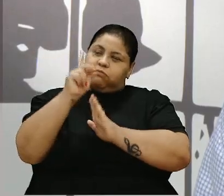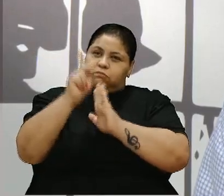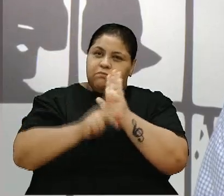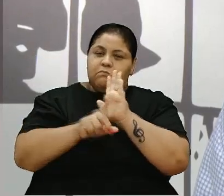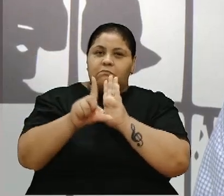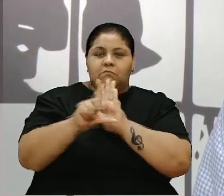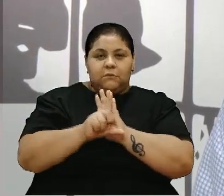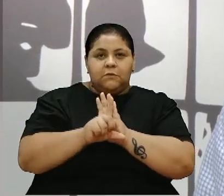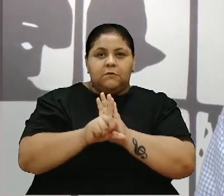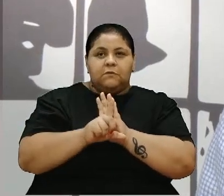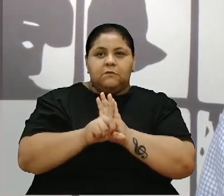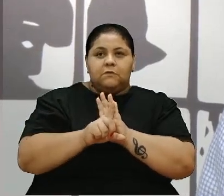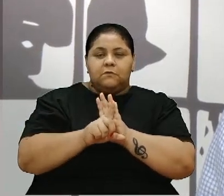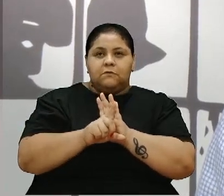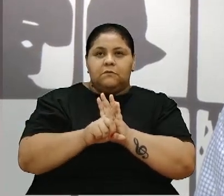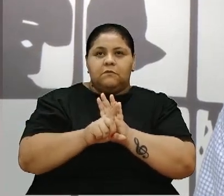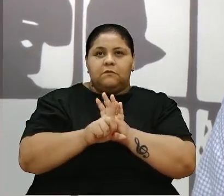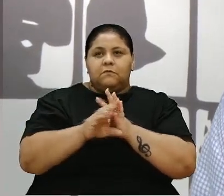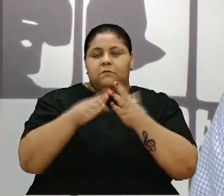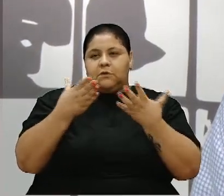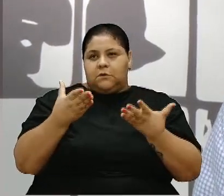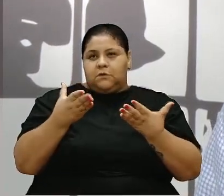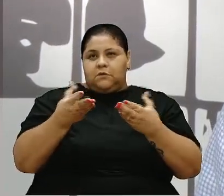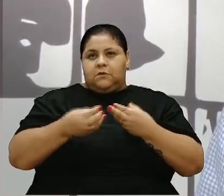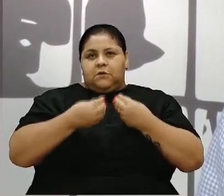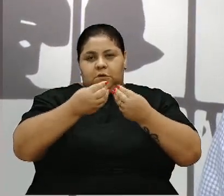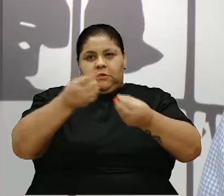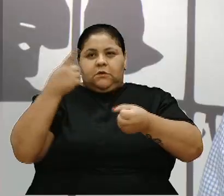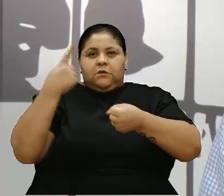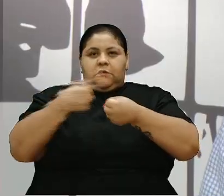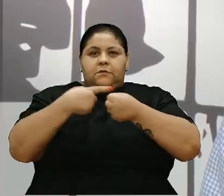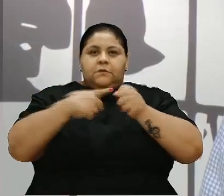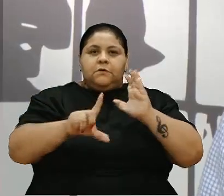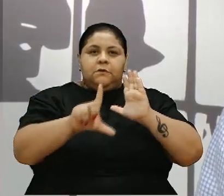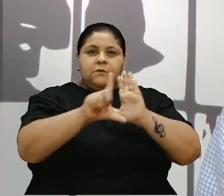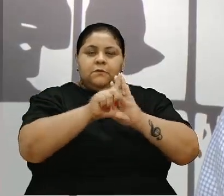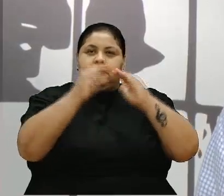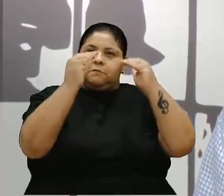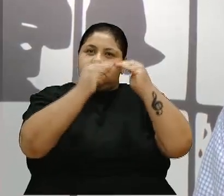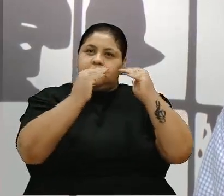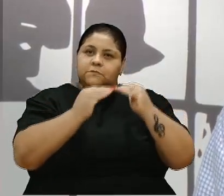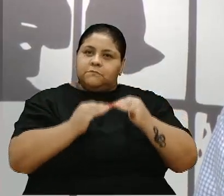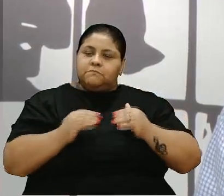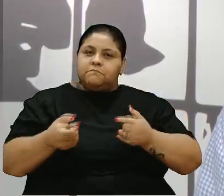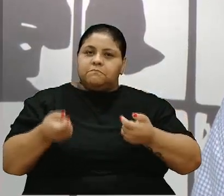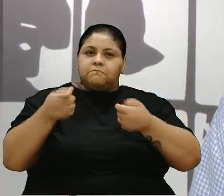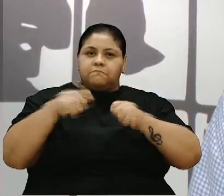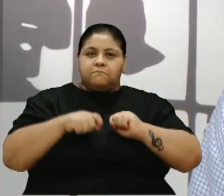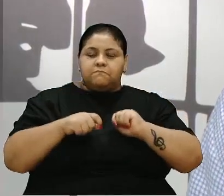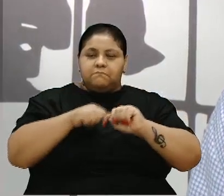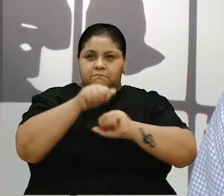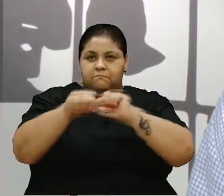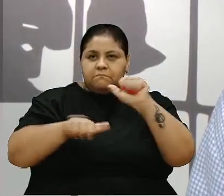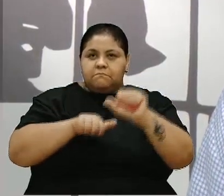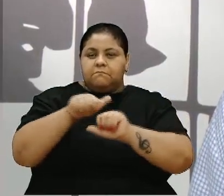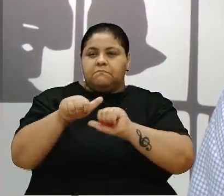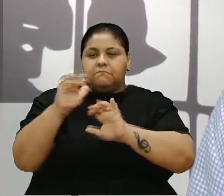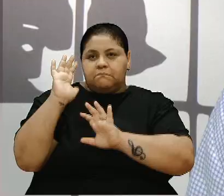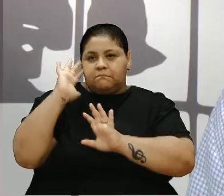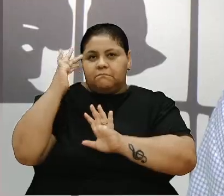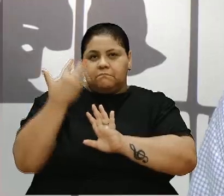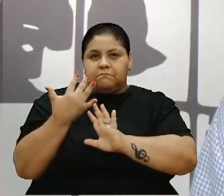né? E levar para a cidade leis aí que dialoguem com as necessidades, com as mudanças que estão